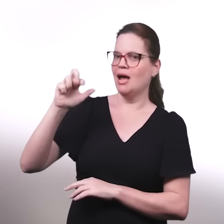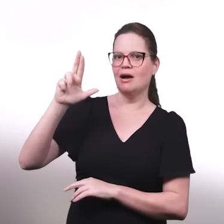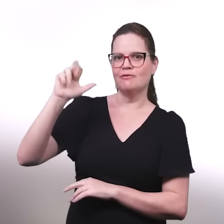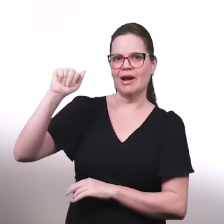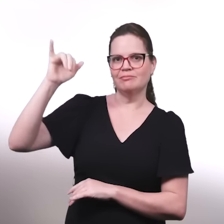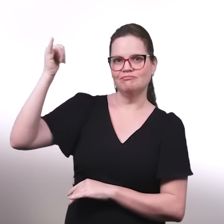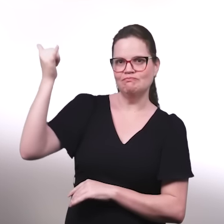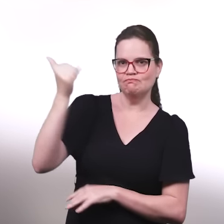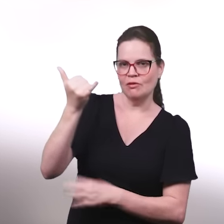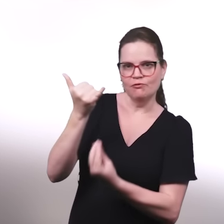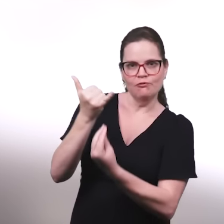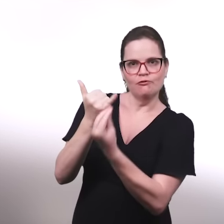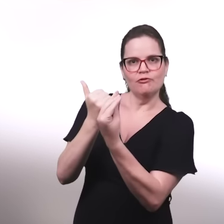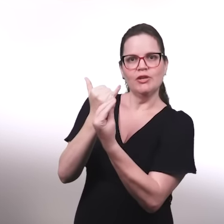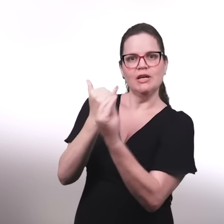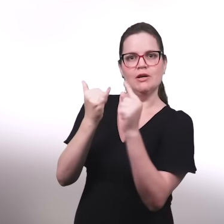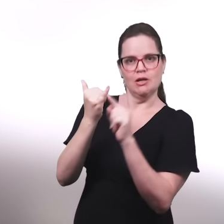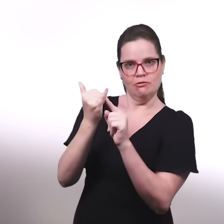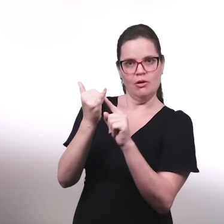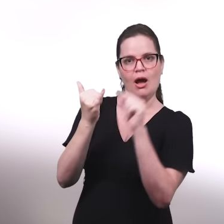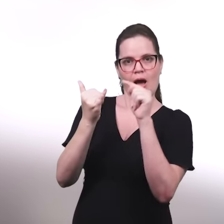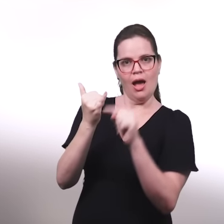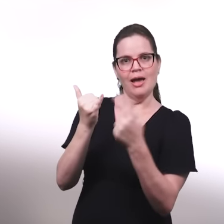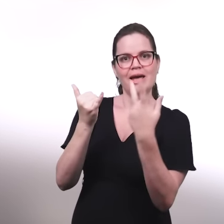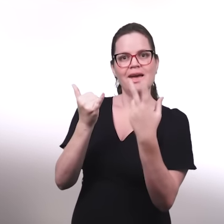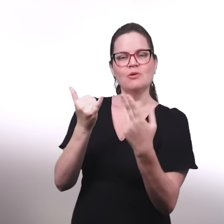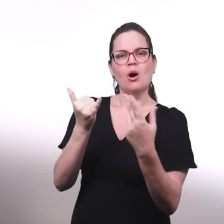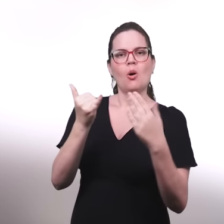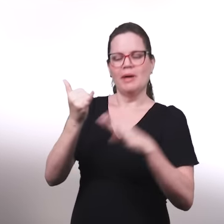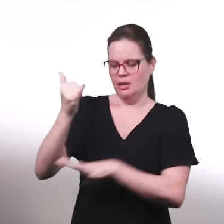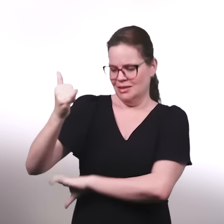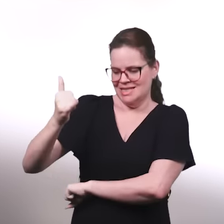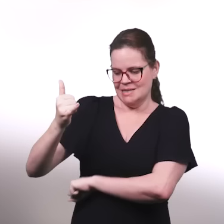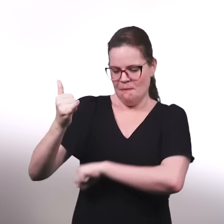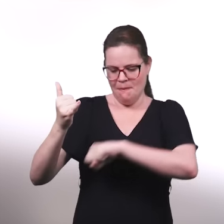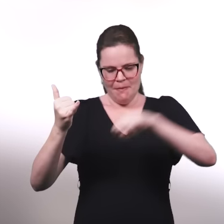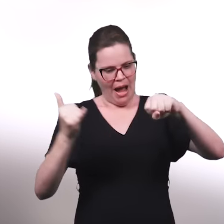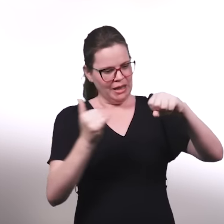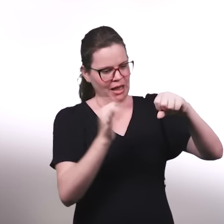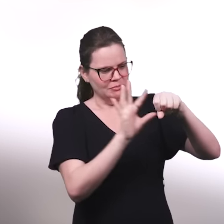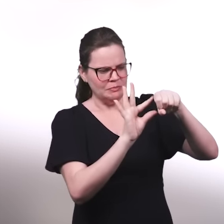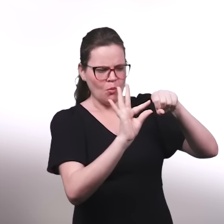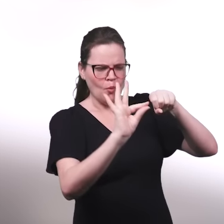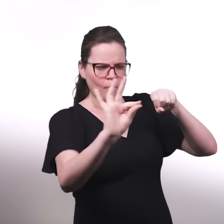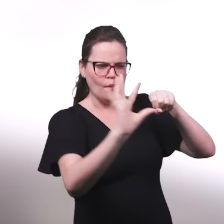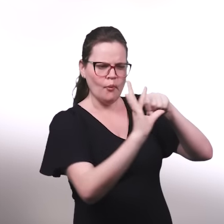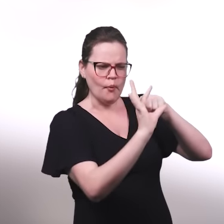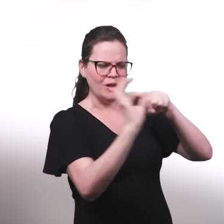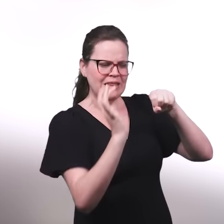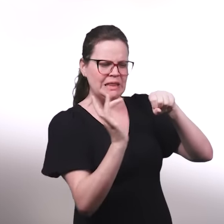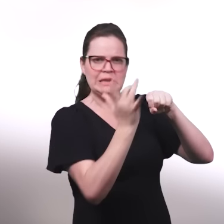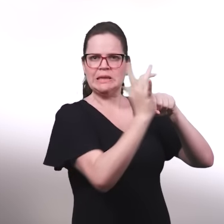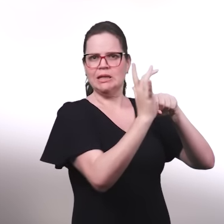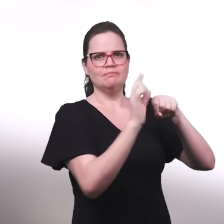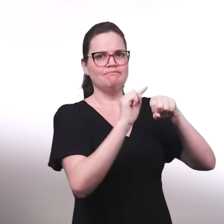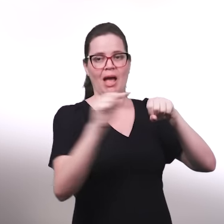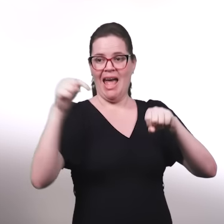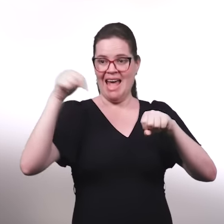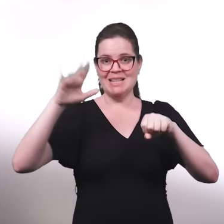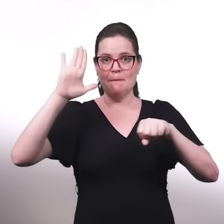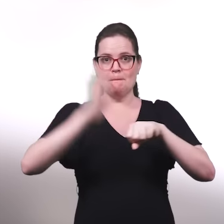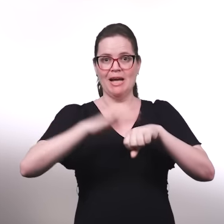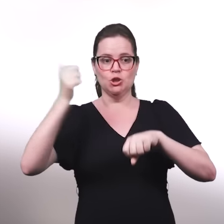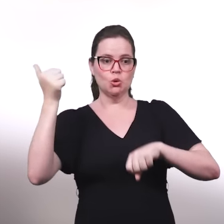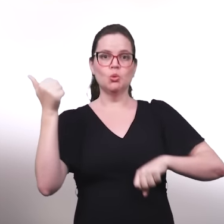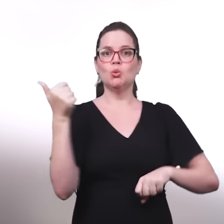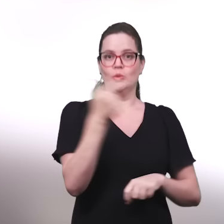e eficaz, e mais penetrante do que espada alguma de dois gumes, e penetra até a divisão da alma e do espírito,